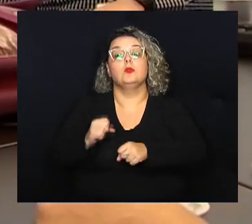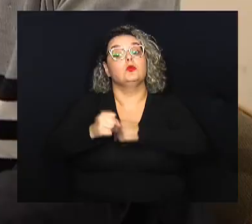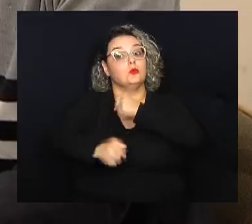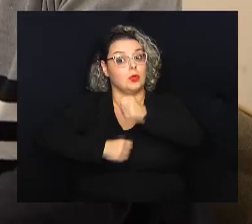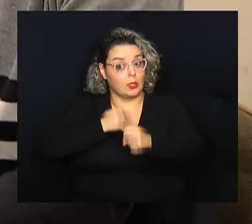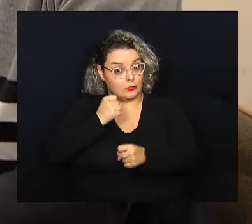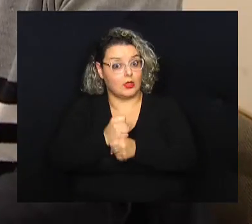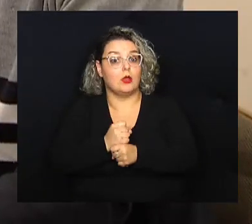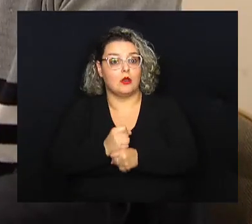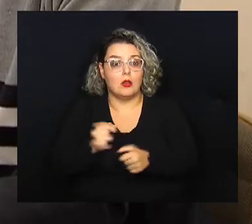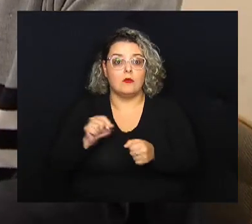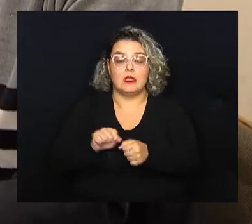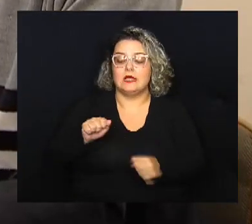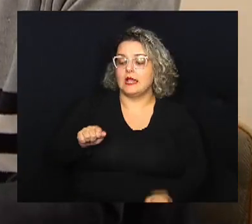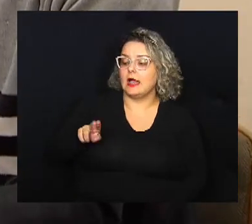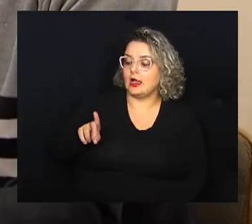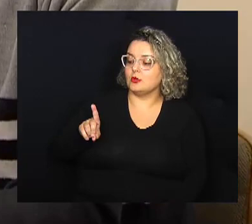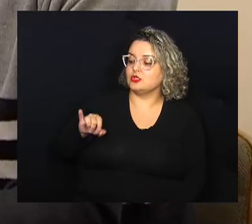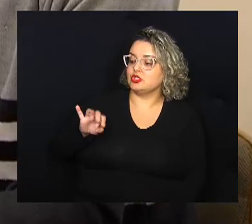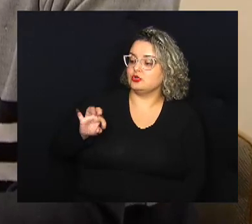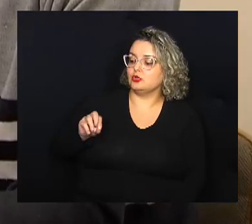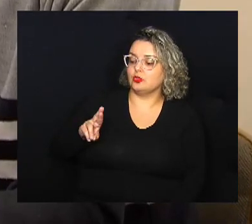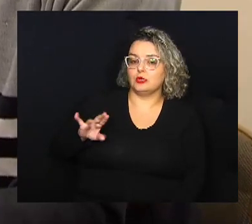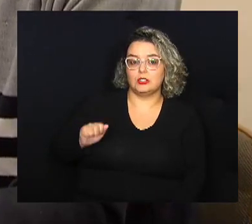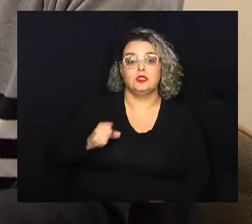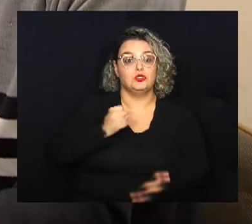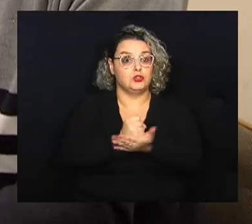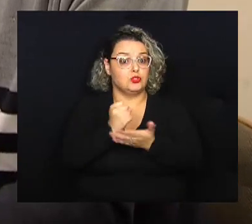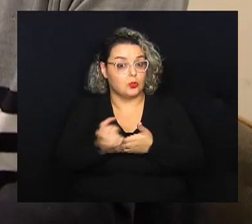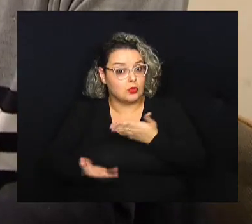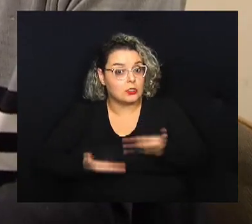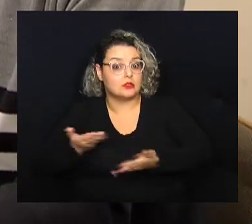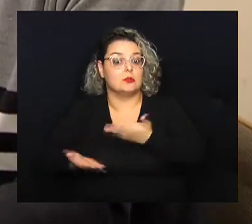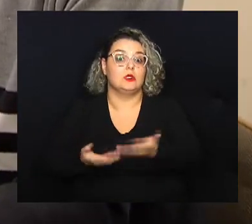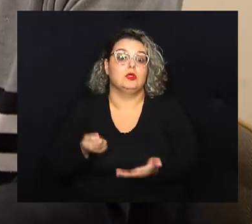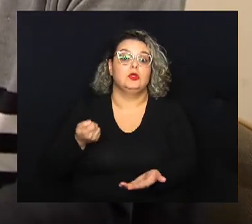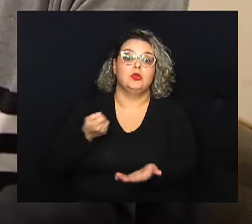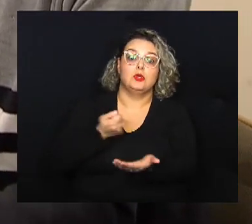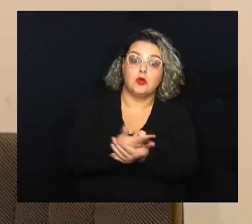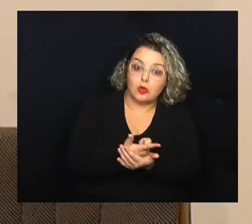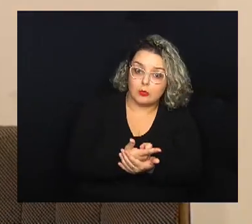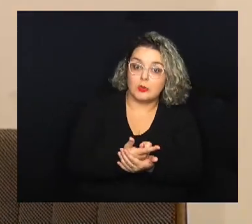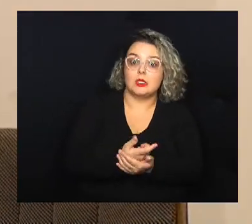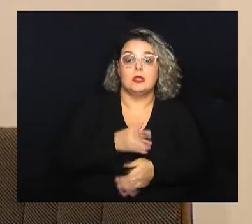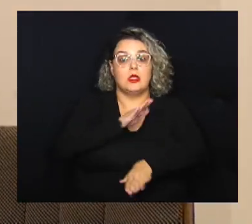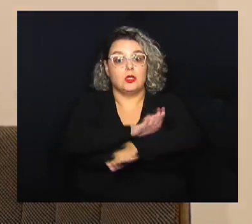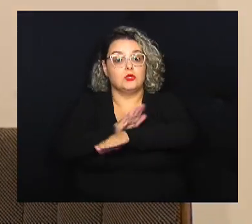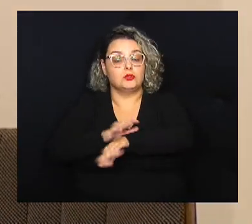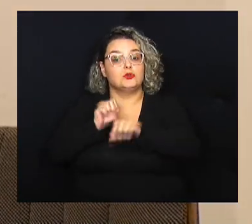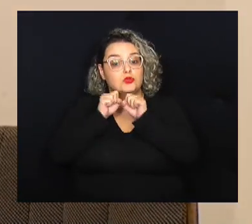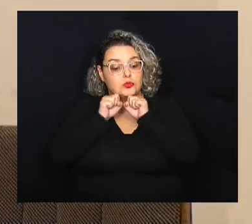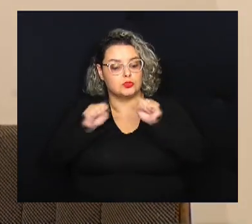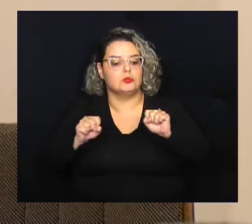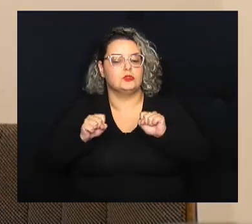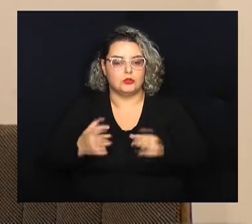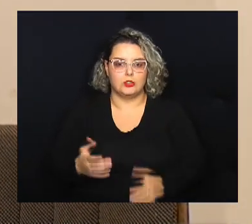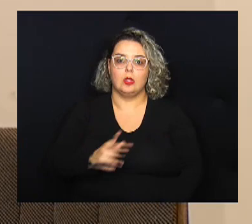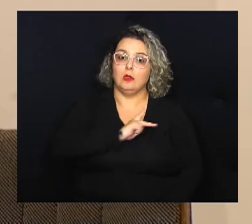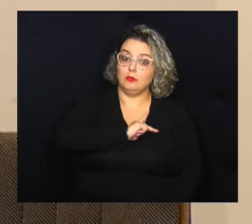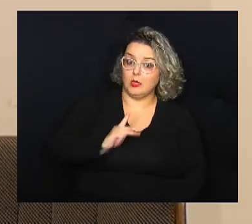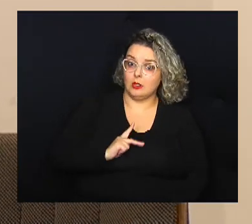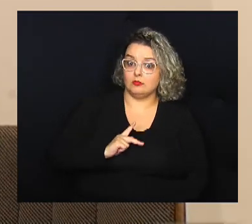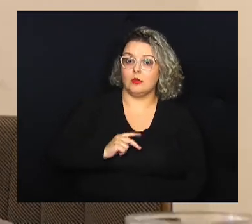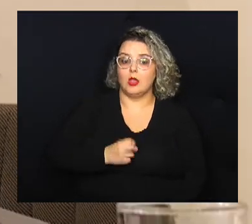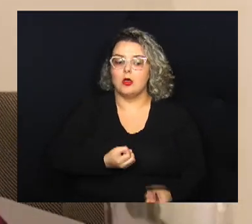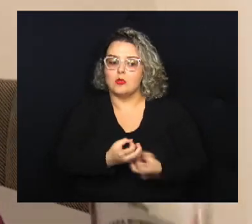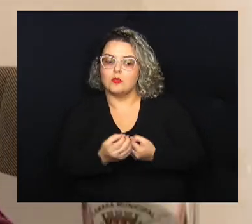faz a auditoria de contratos de serviços ou compras e assessora a presidência, levantando informações e dados